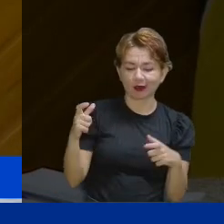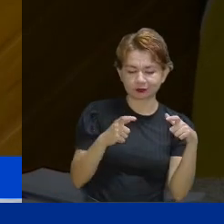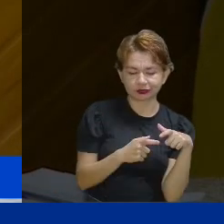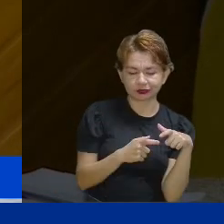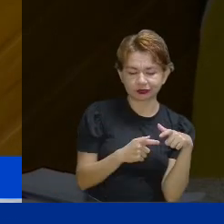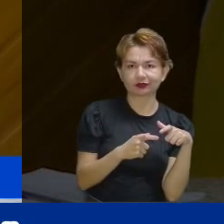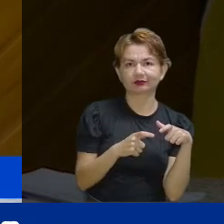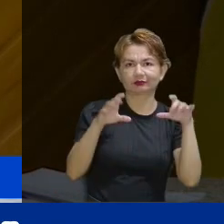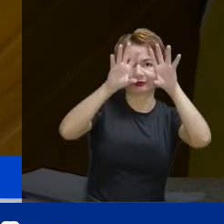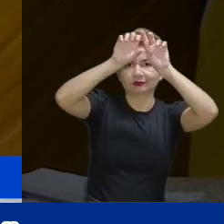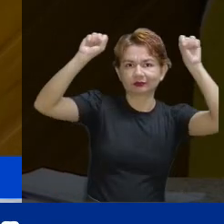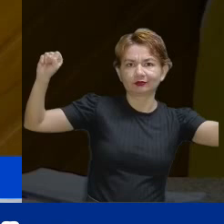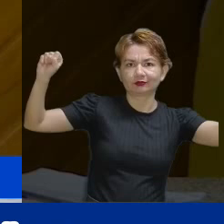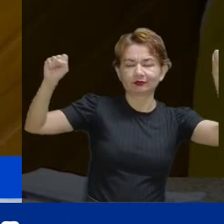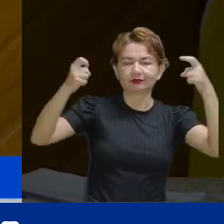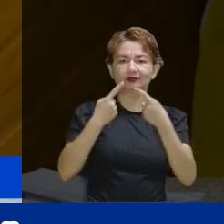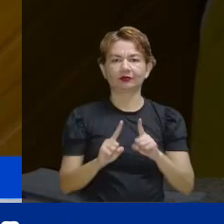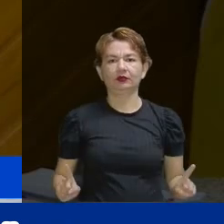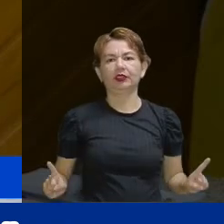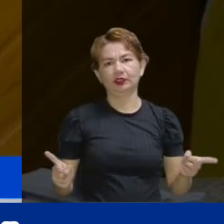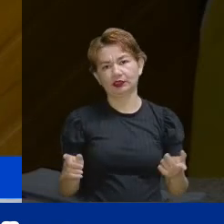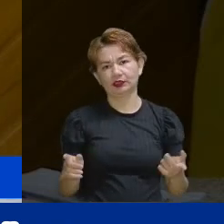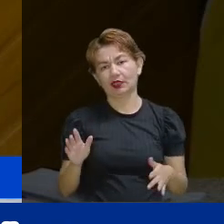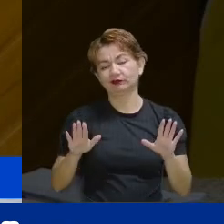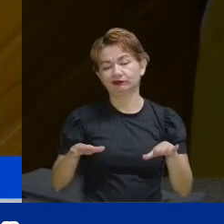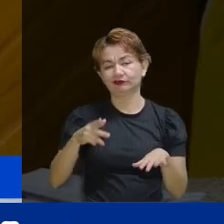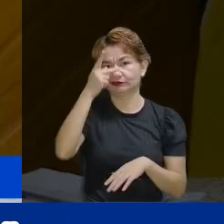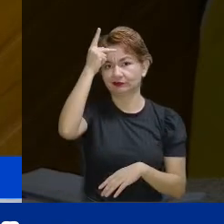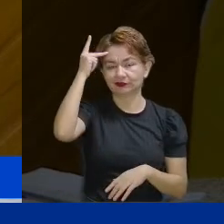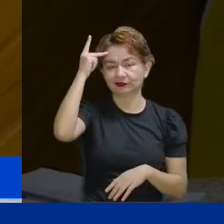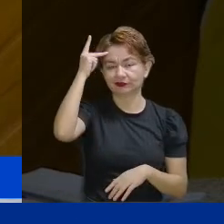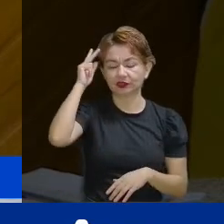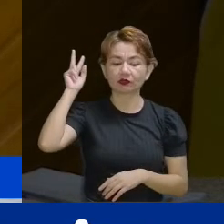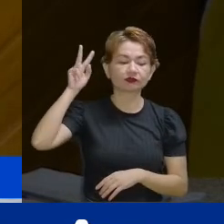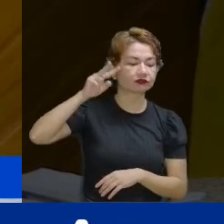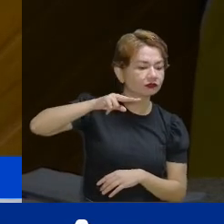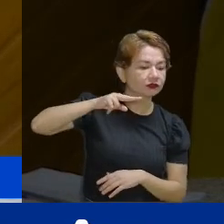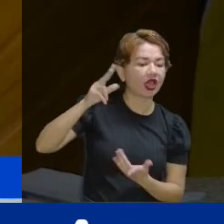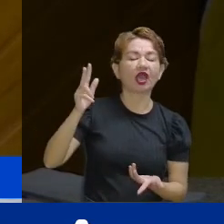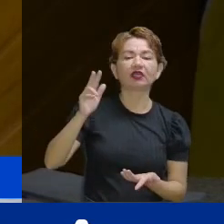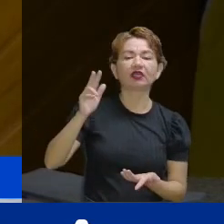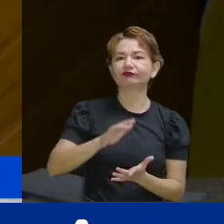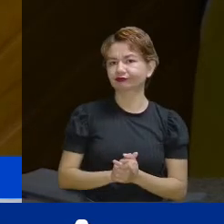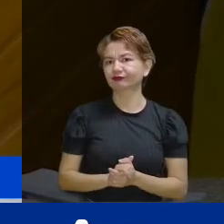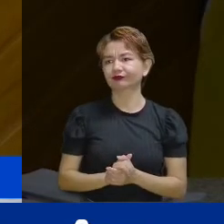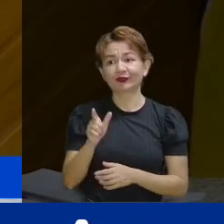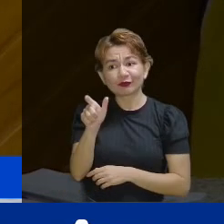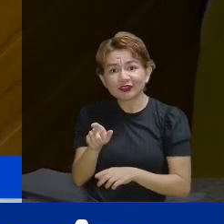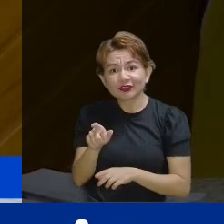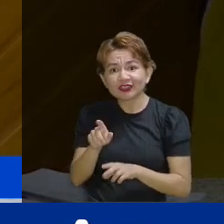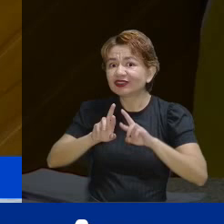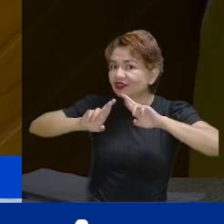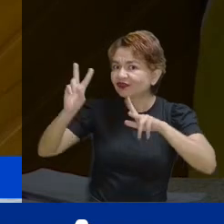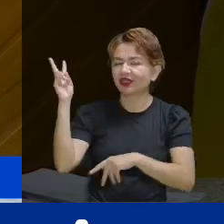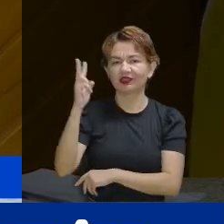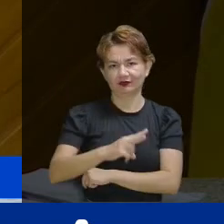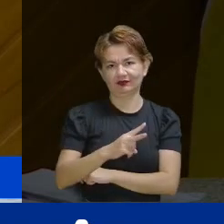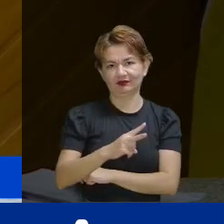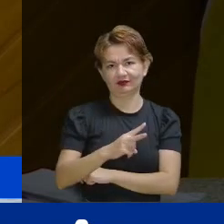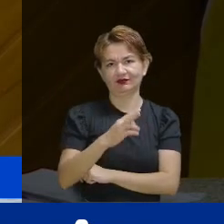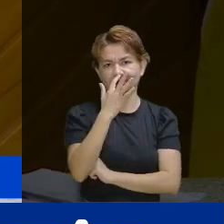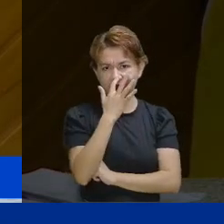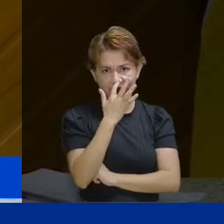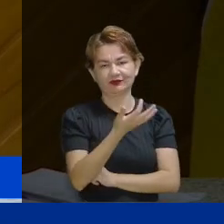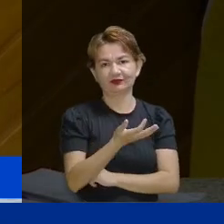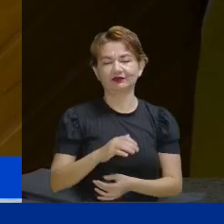pequenos, evidentemente, não são todas as pessoas que olham para nós como o senhor olhou. Então, eu quero dizer que